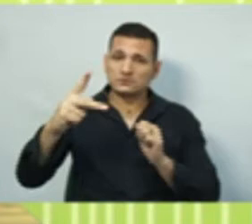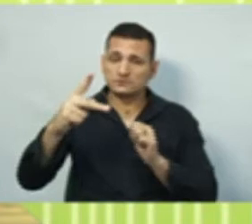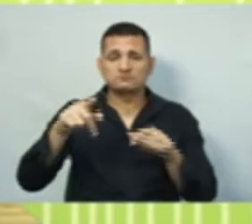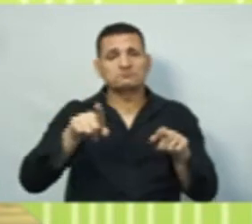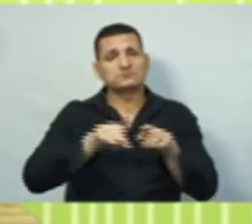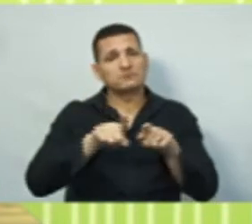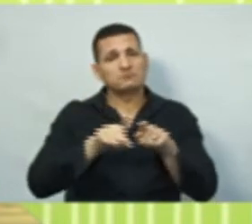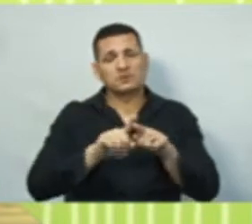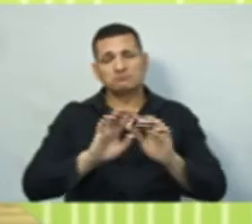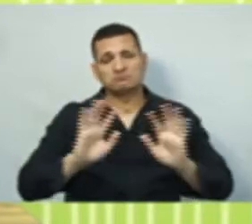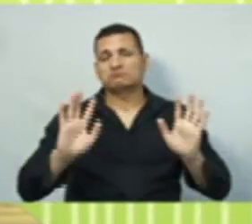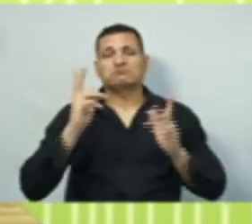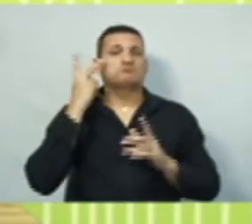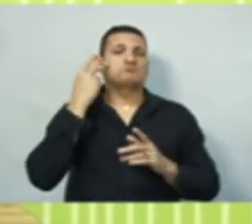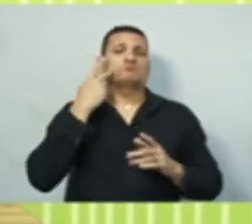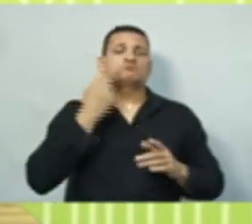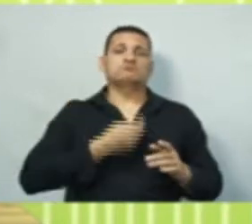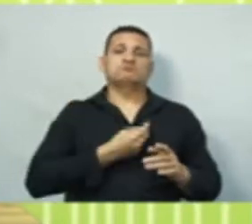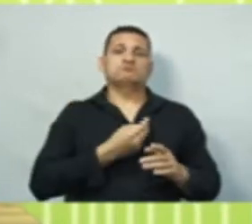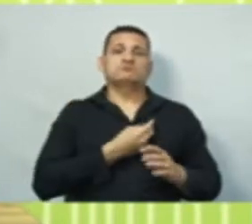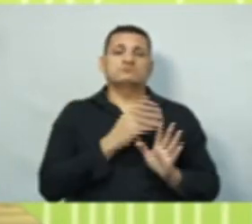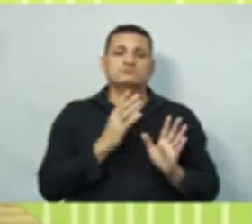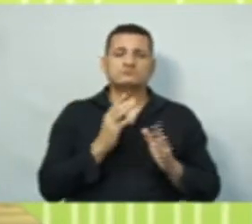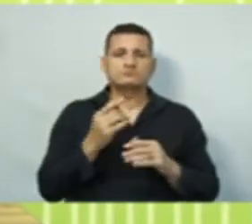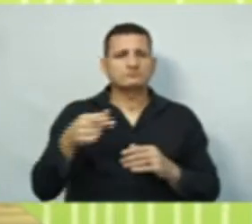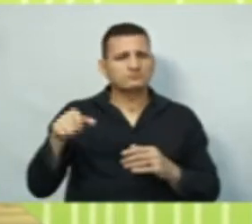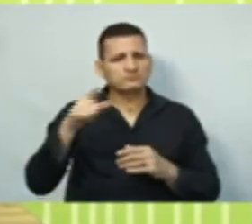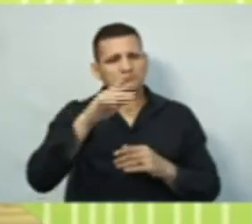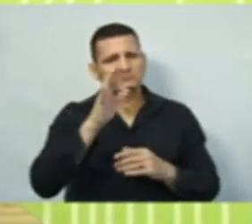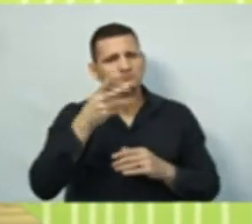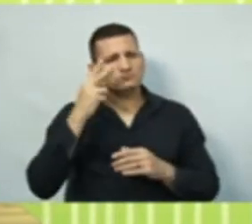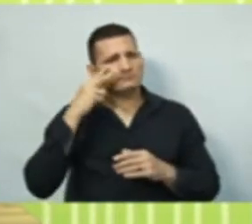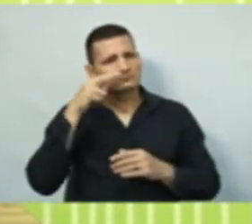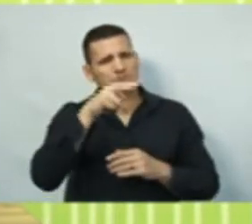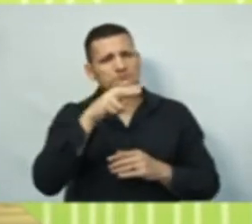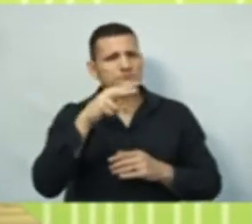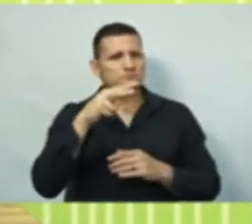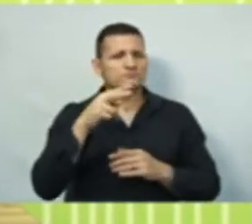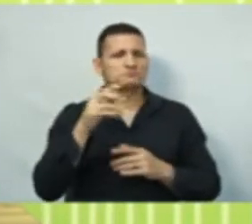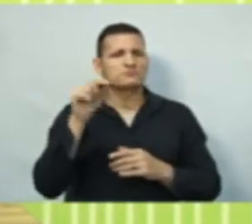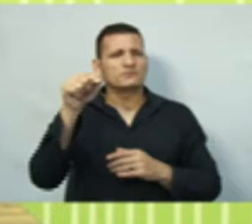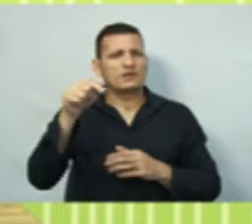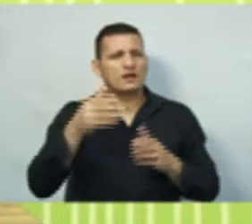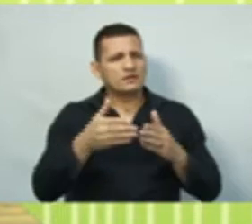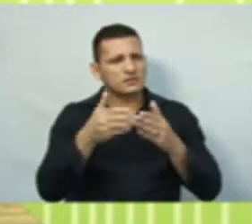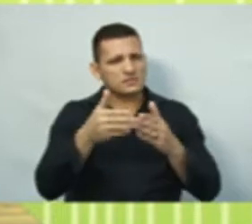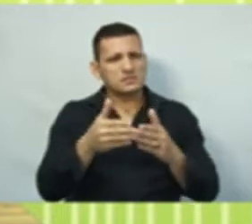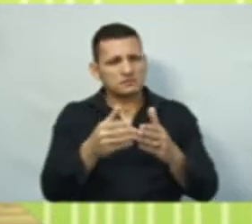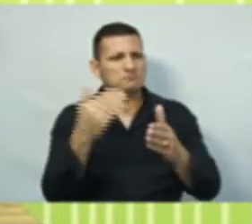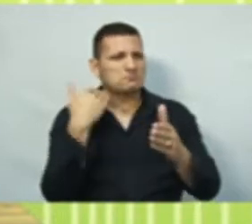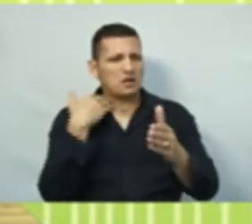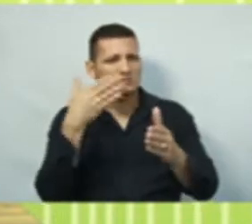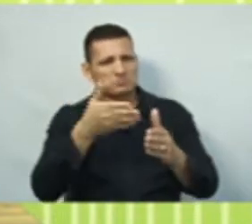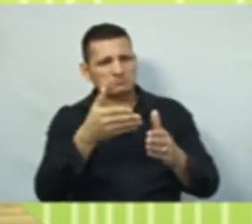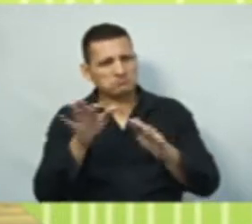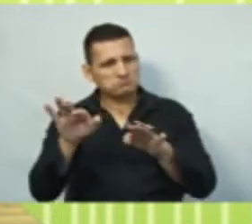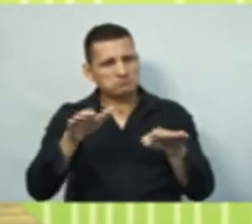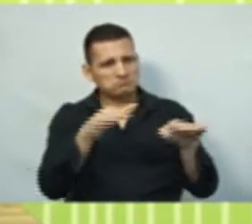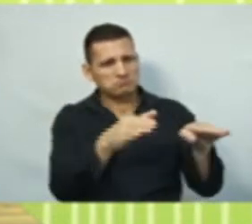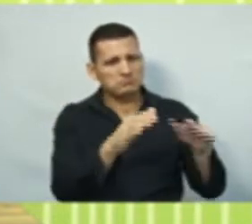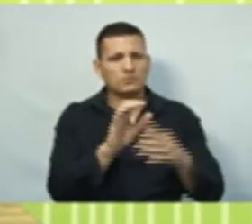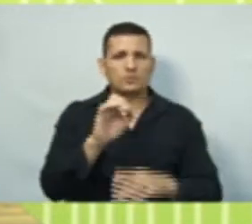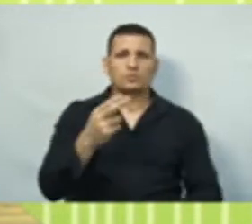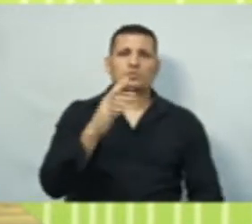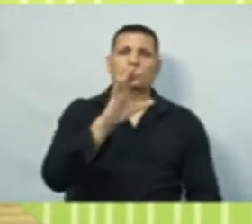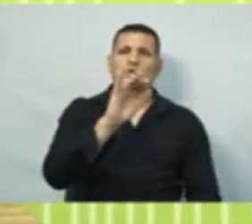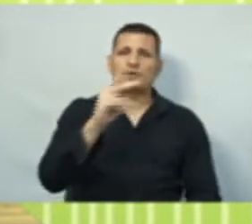na vida normal. Vocês já viram um banco no meio do rio? Uma cooperativa de crédito no meio do